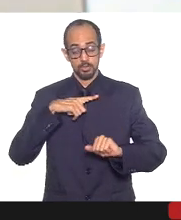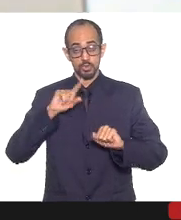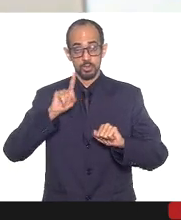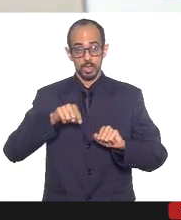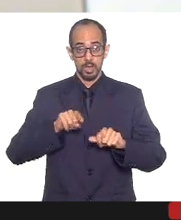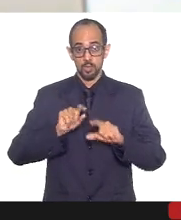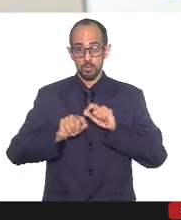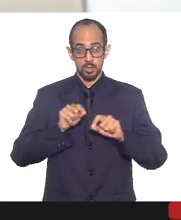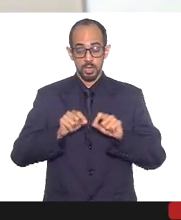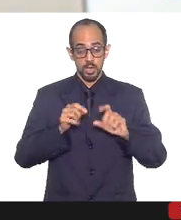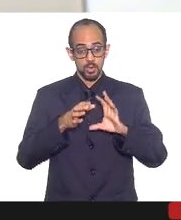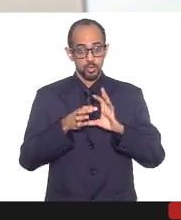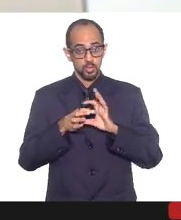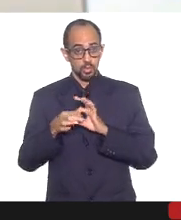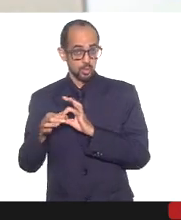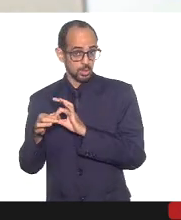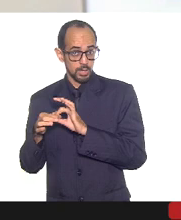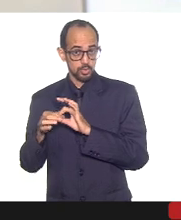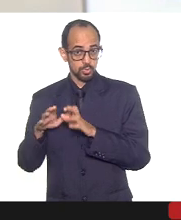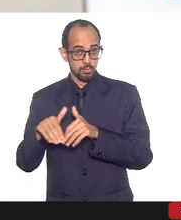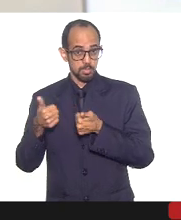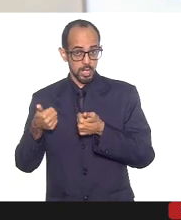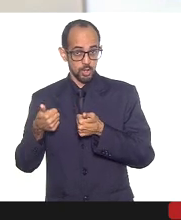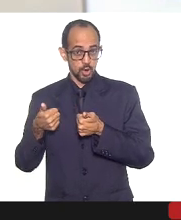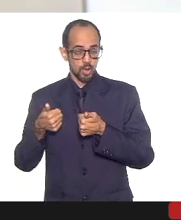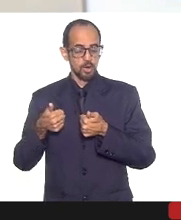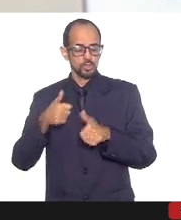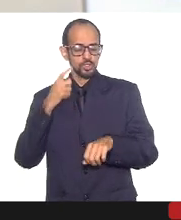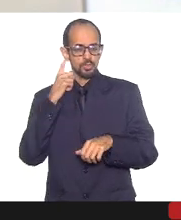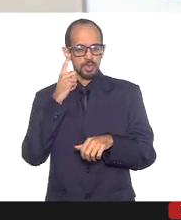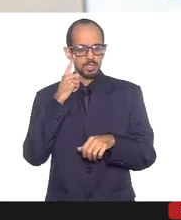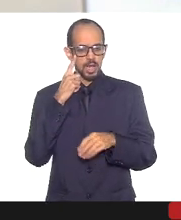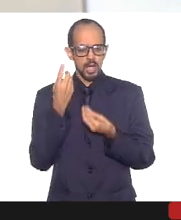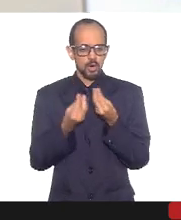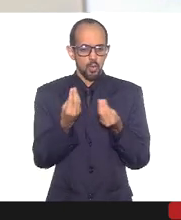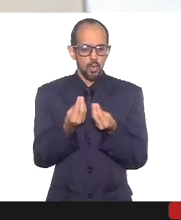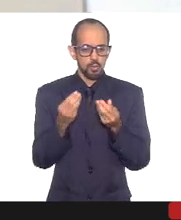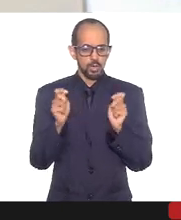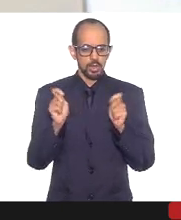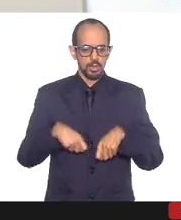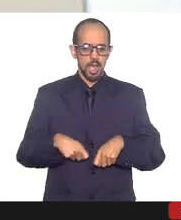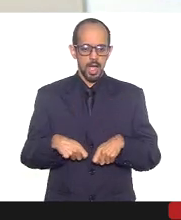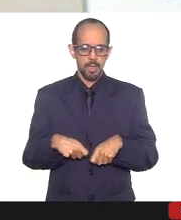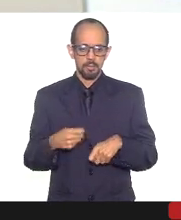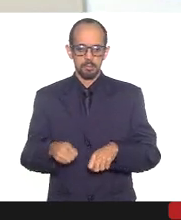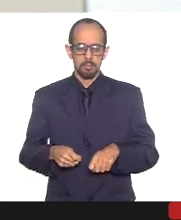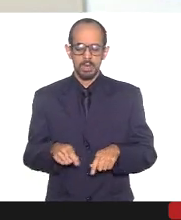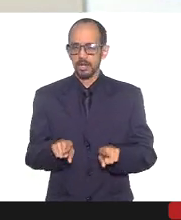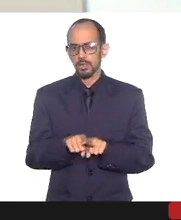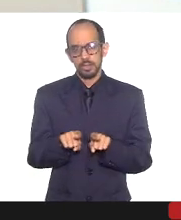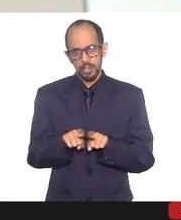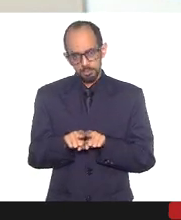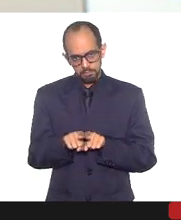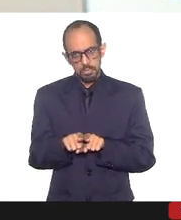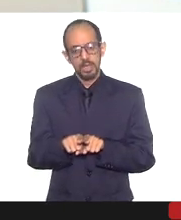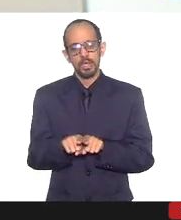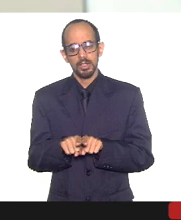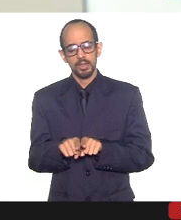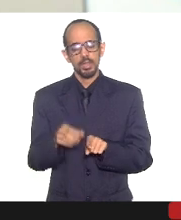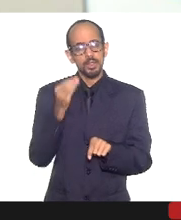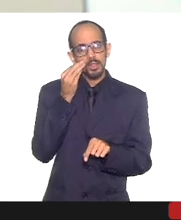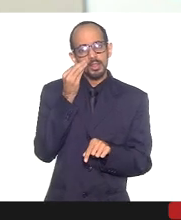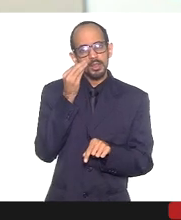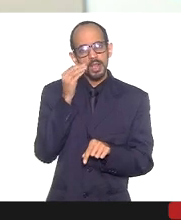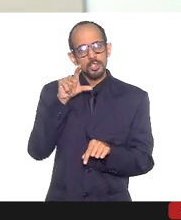situação economicamente um pouco melhor, a gente pensar que tipo de medidas podem ser feitas para